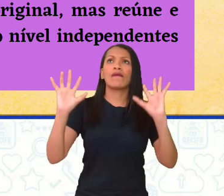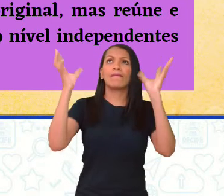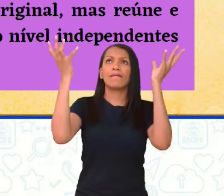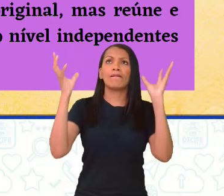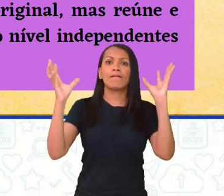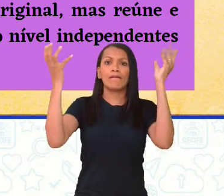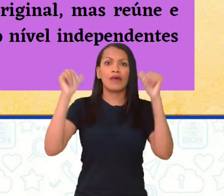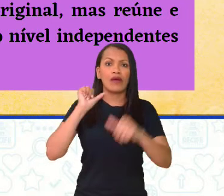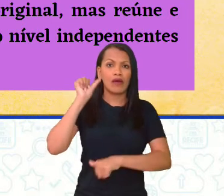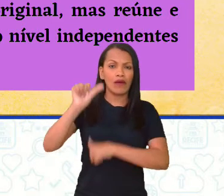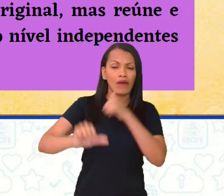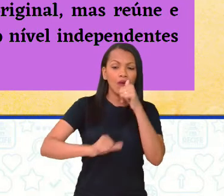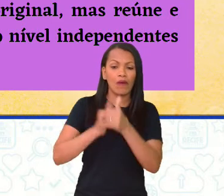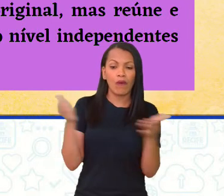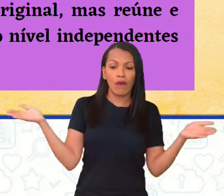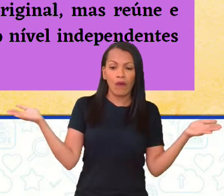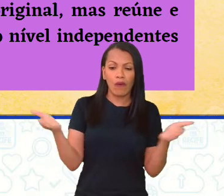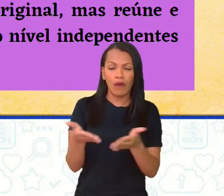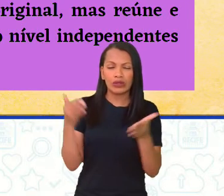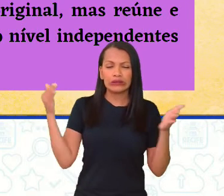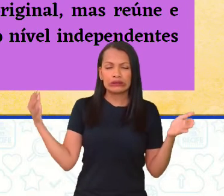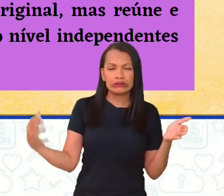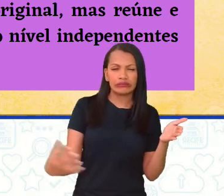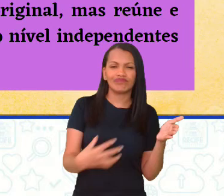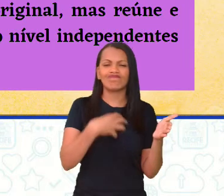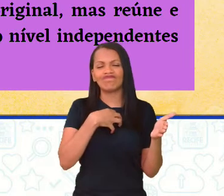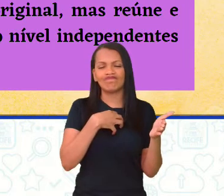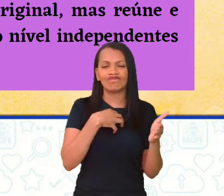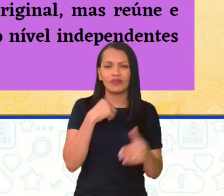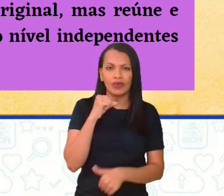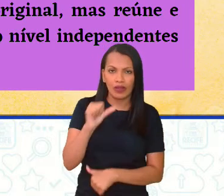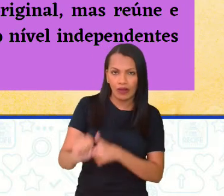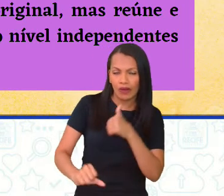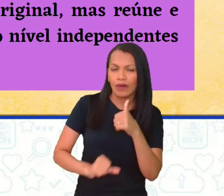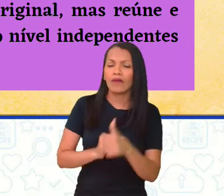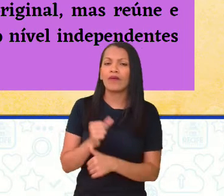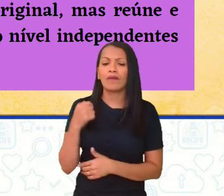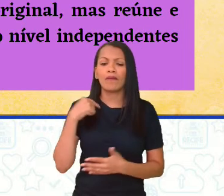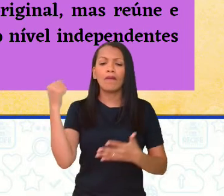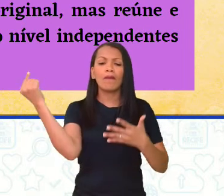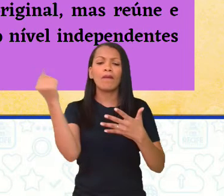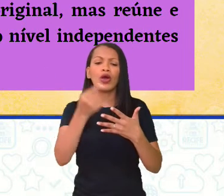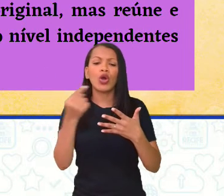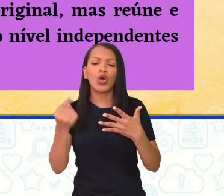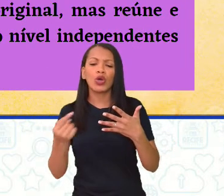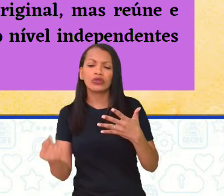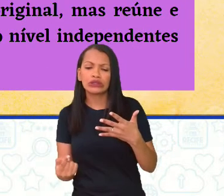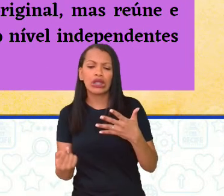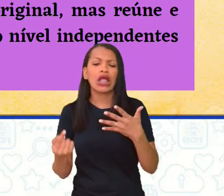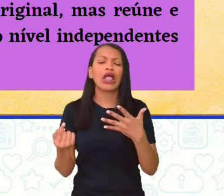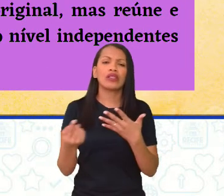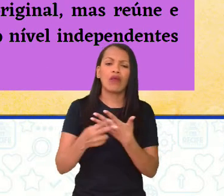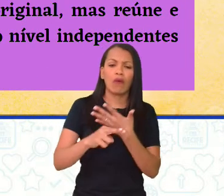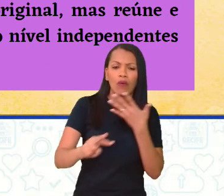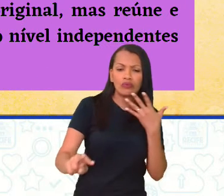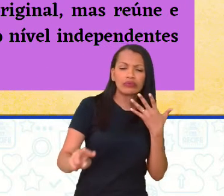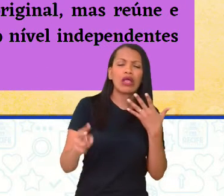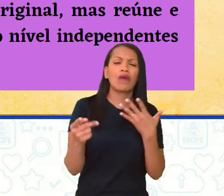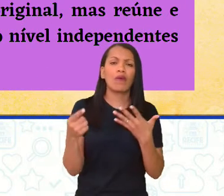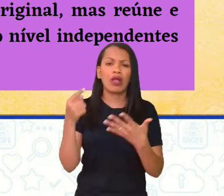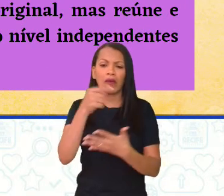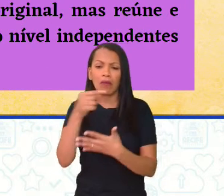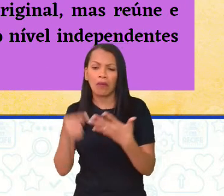afetam o mundo, especificamente o aquecimento global, apontando suas causas, efeitos e riscos